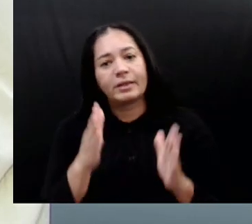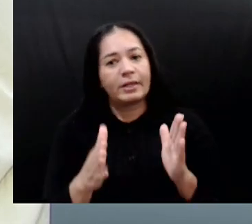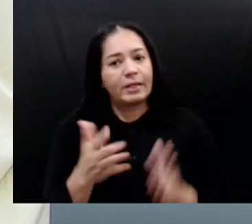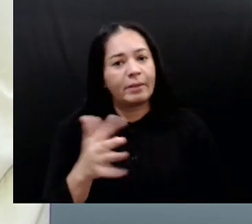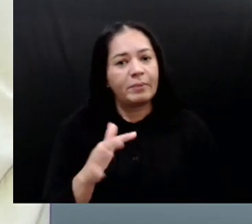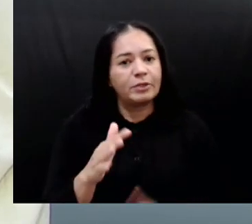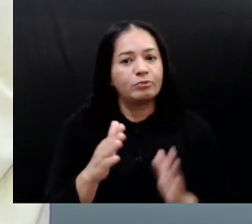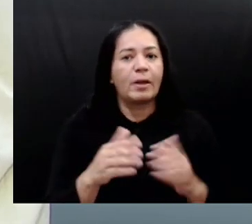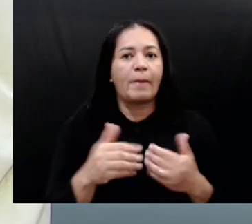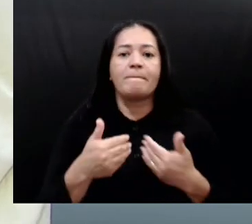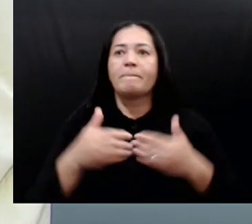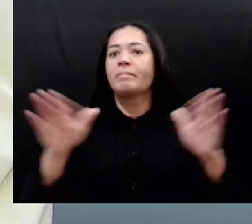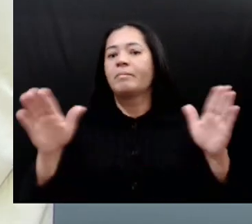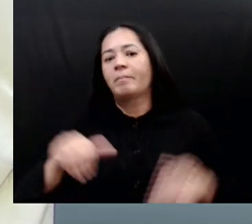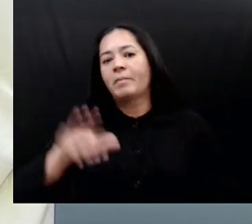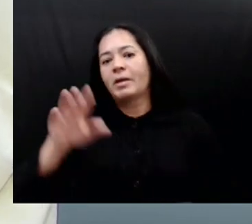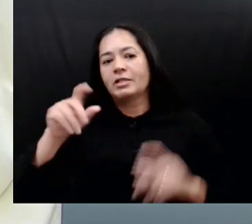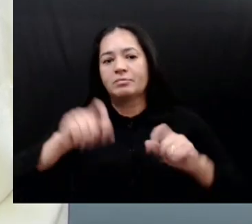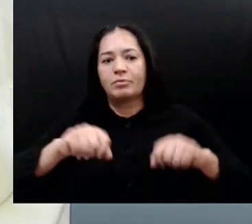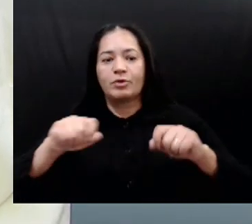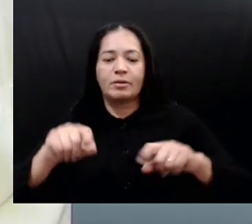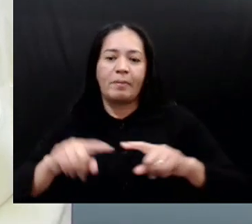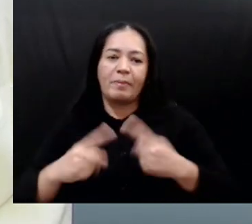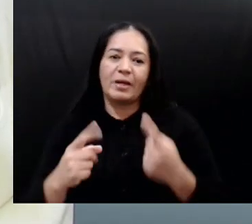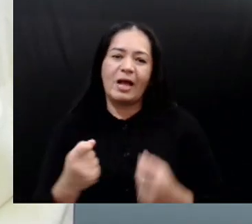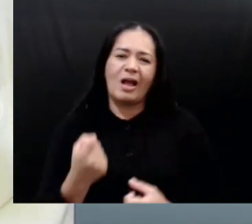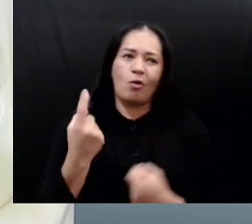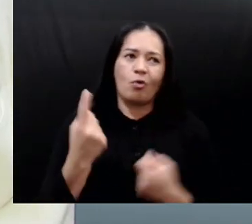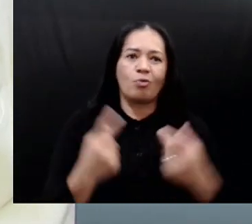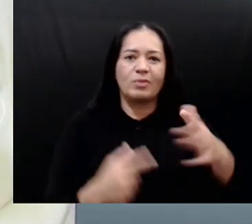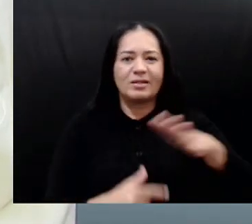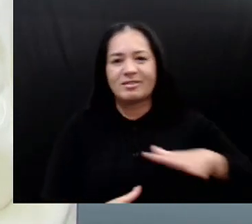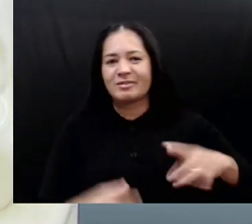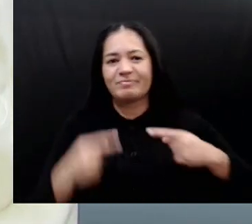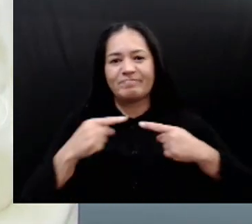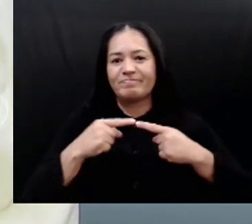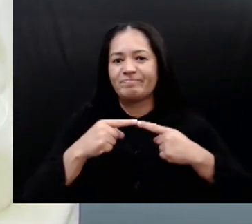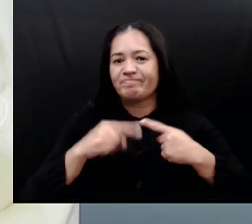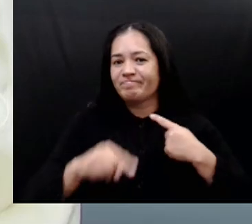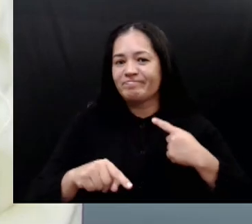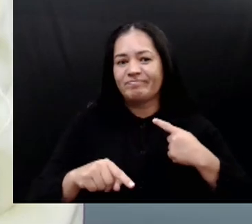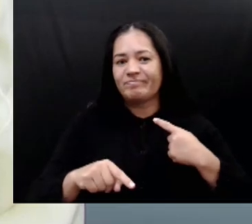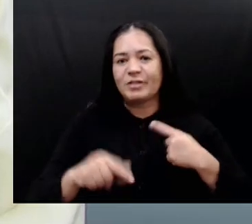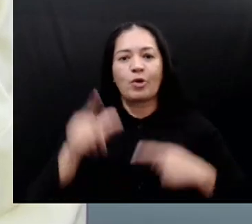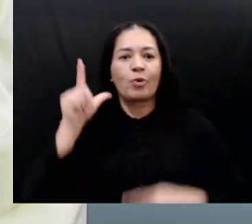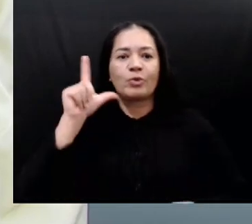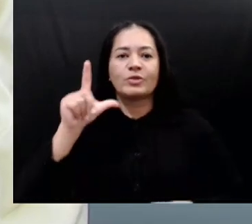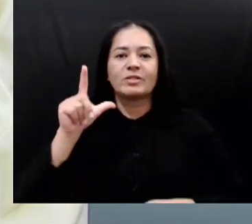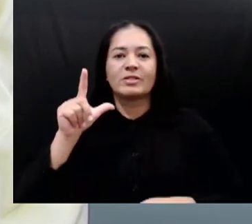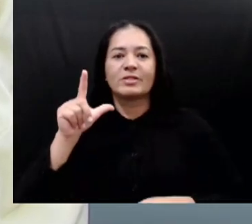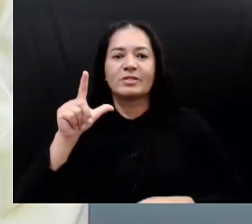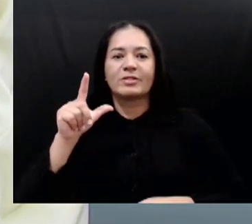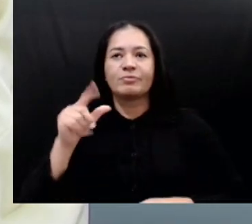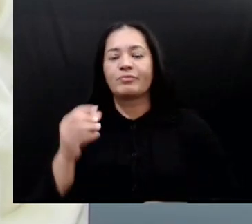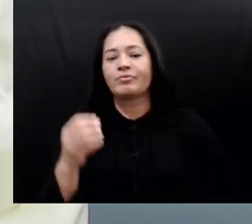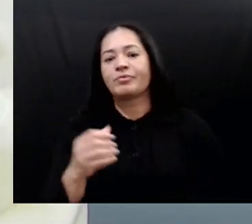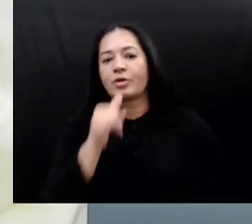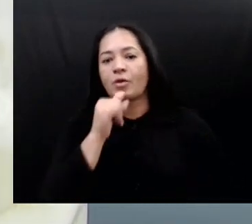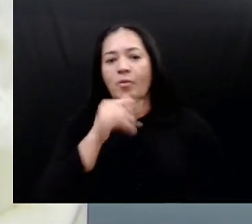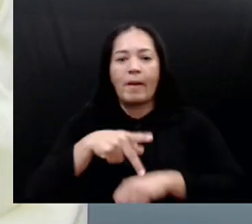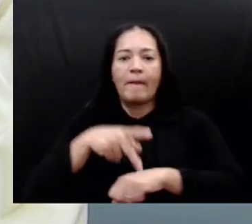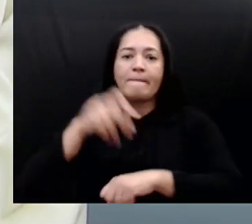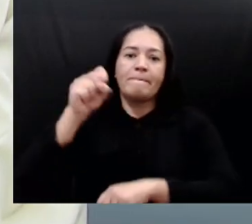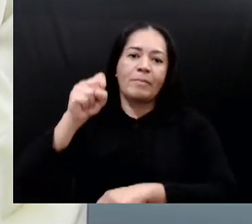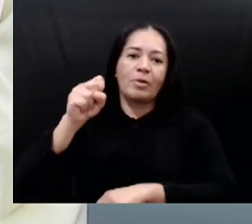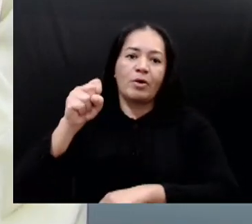mais possibilidades. Mas tem algumas áreas que dificilmente ele vai conseguir sustentar, por exemplo, uma pós-graduação, mestrado em